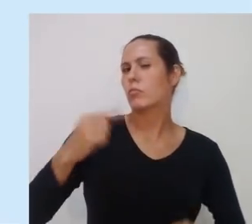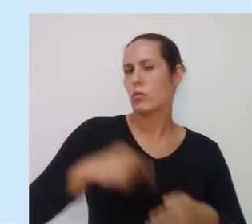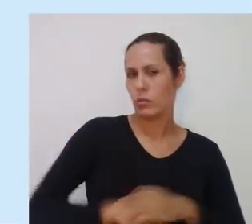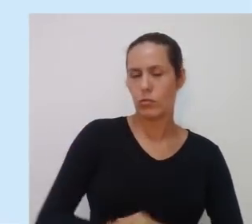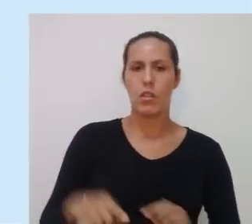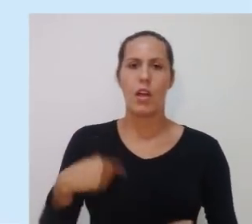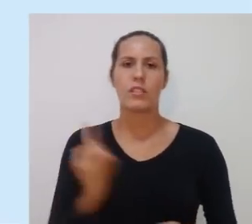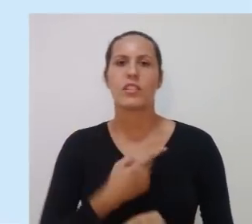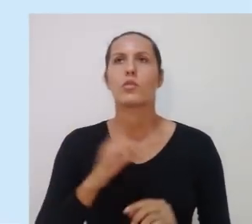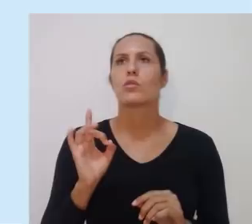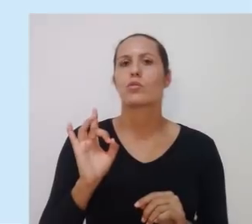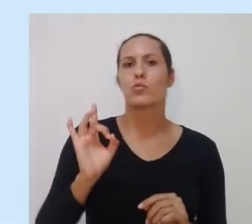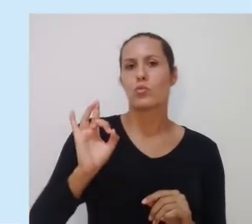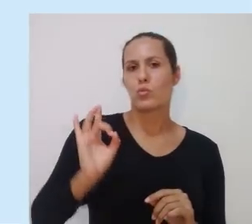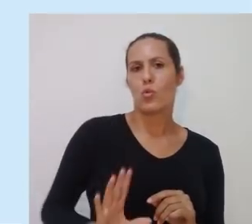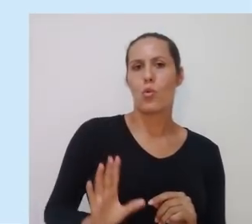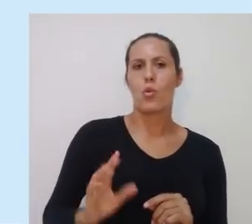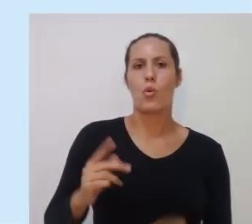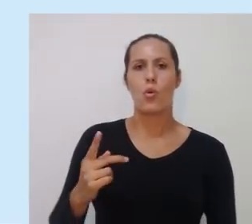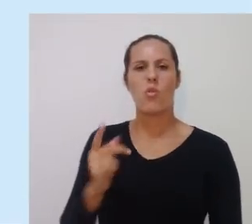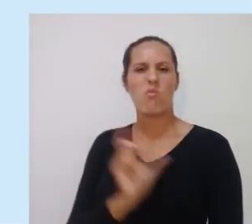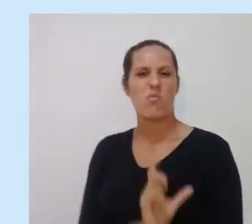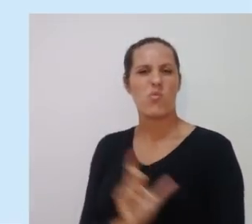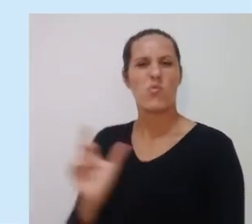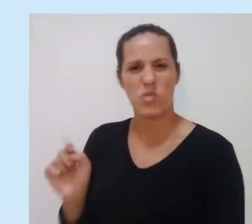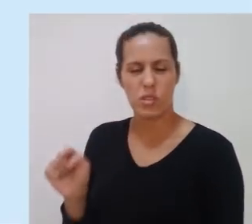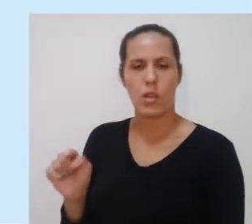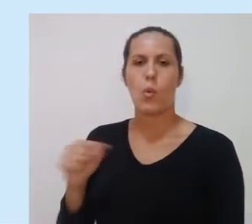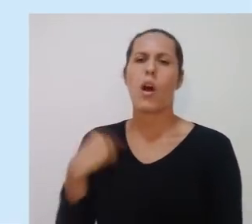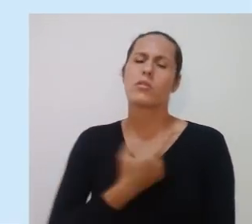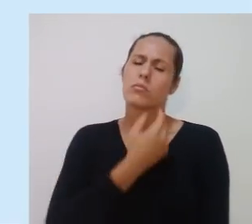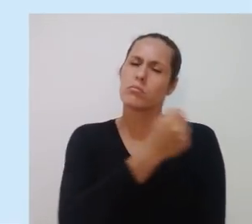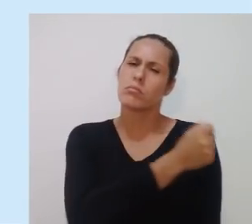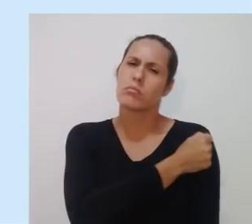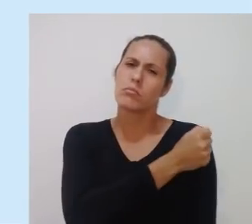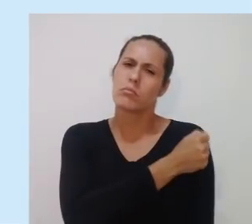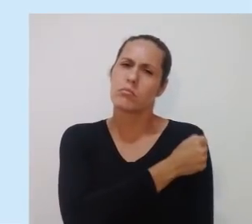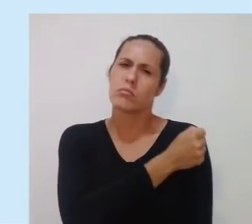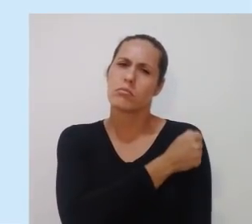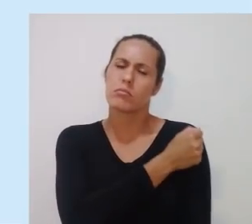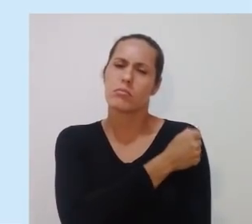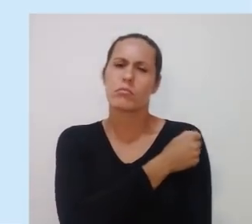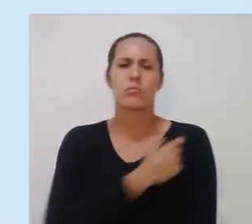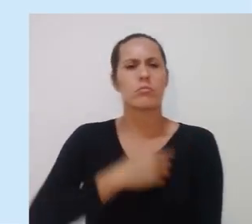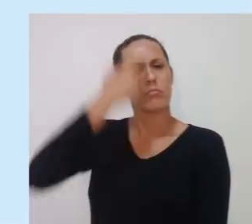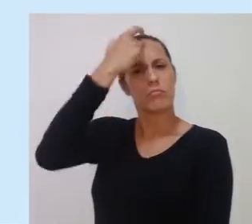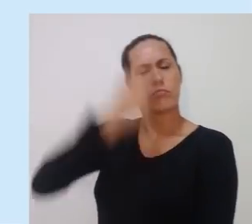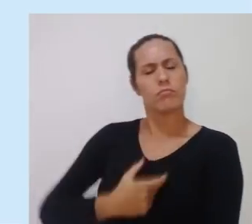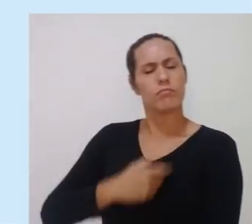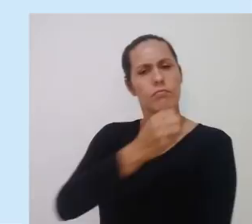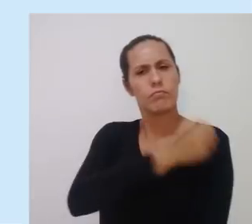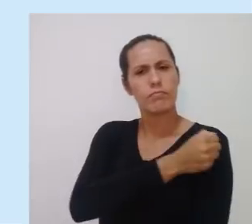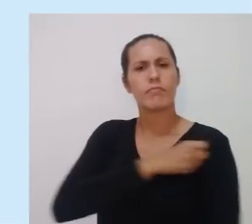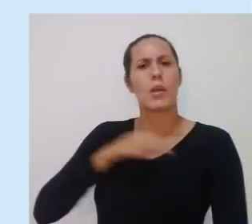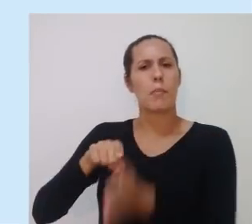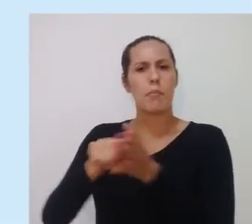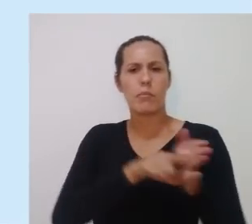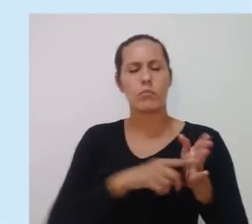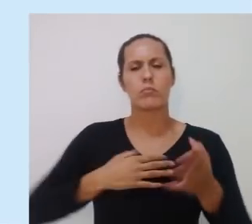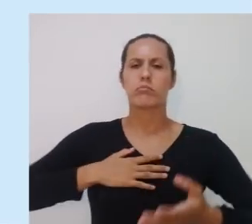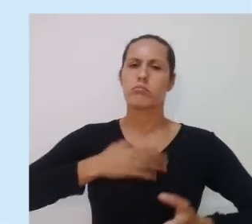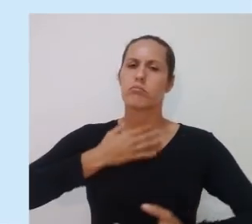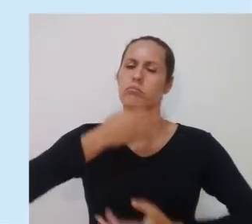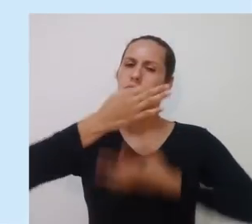estudiosos. Nós não somos meros, simples pitaqueiros. Nós somos estudantes. Nós